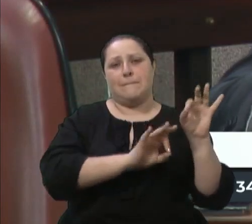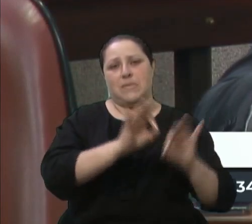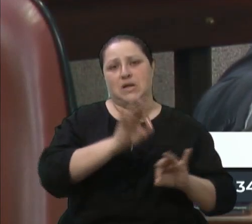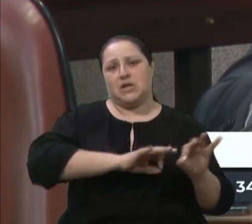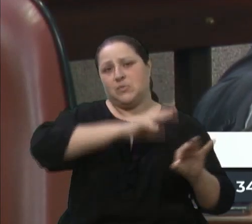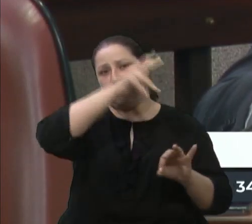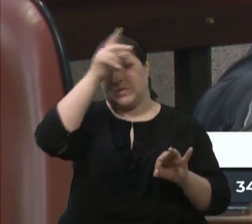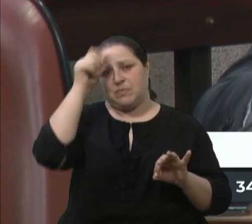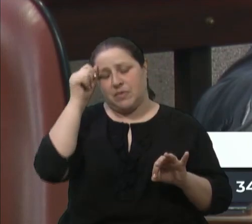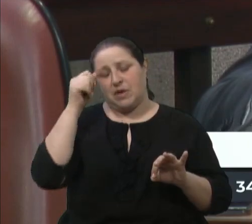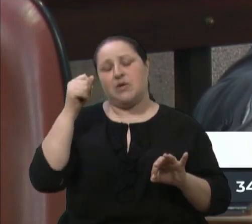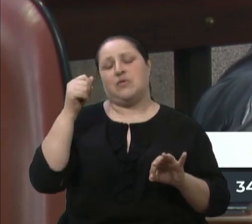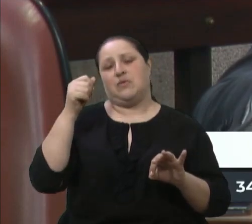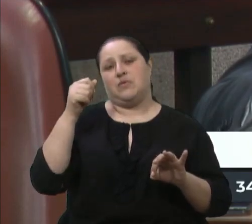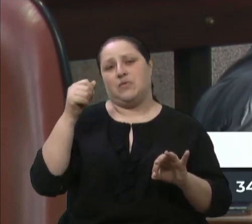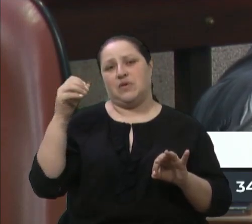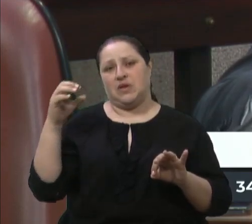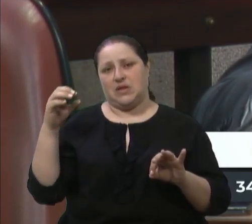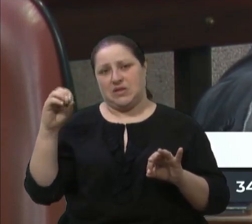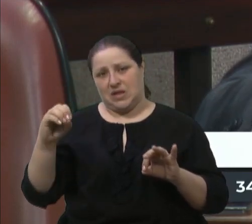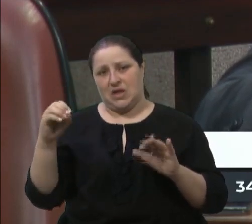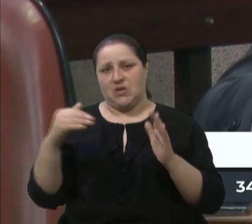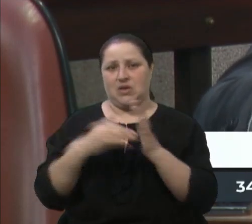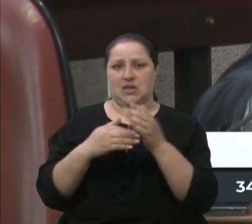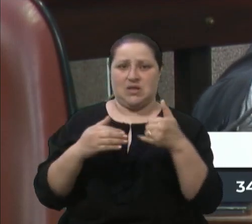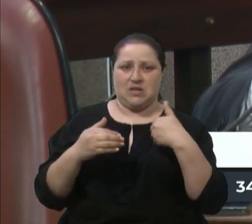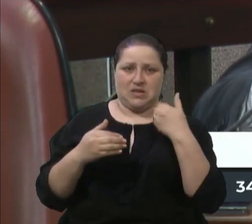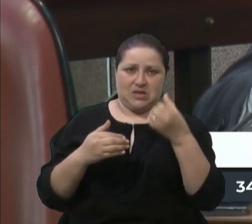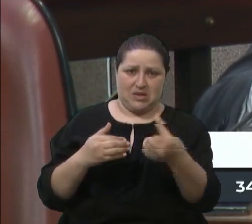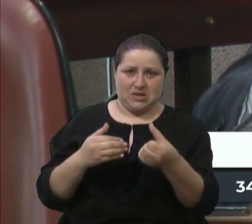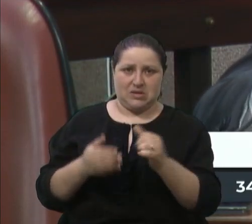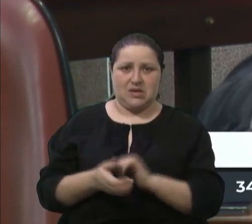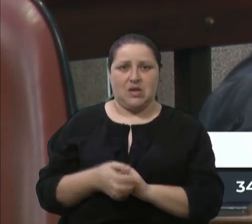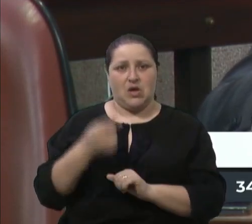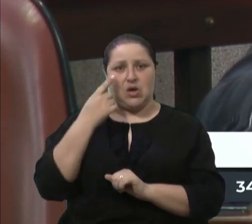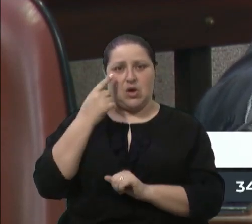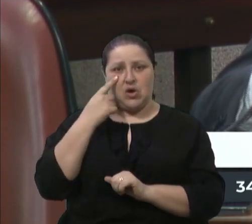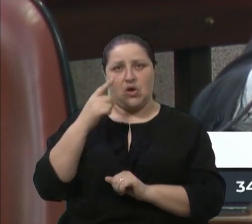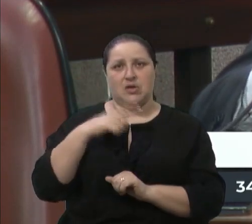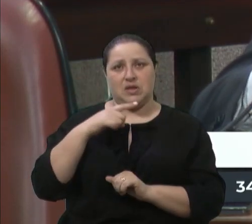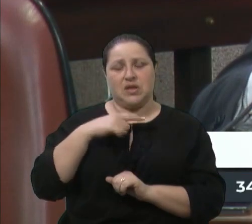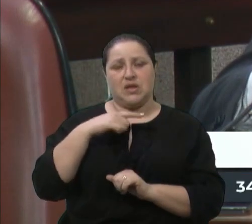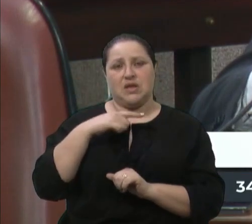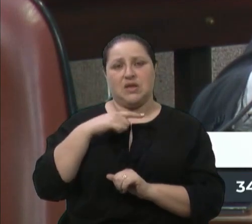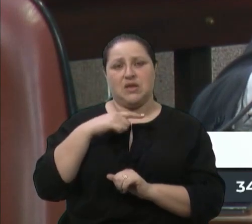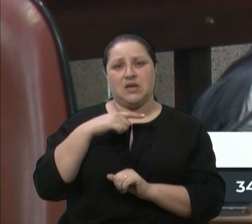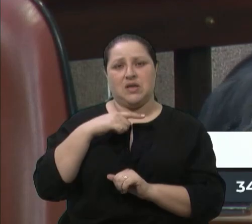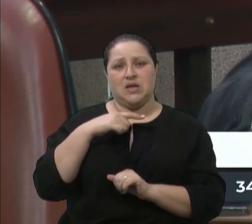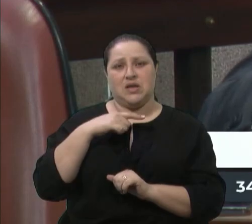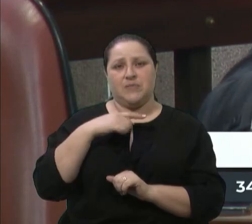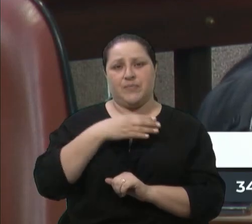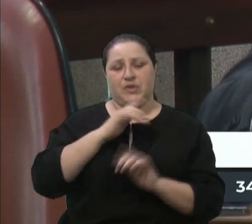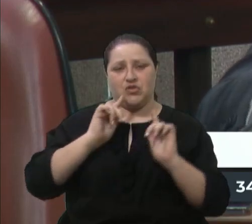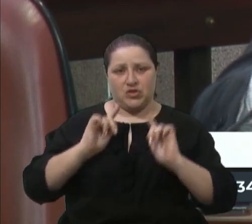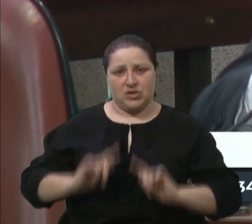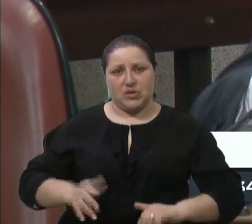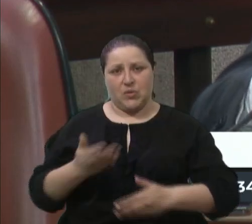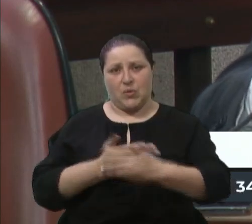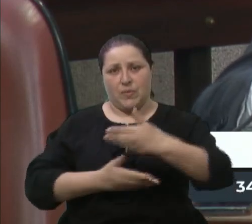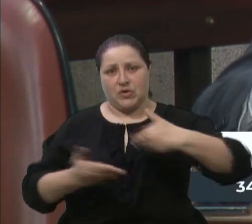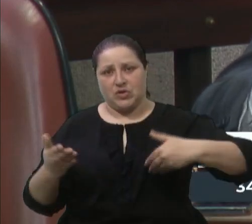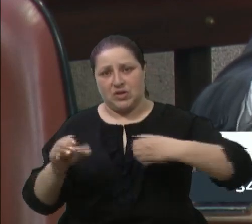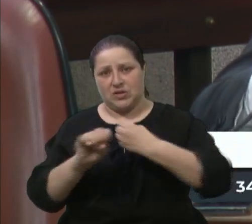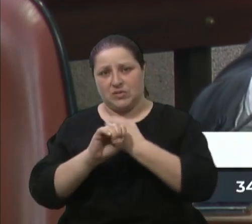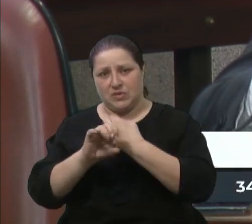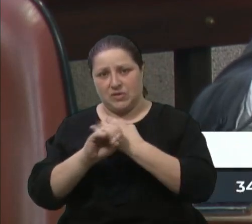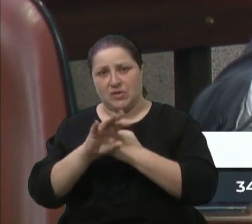também que na gestão compartilhada com a SMED são 48 escolas. E dizer que essa gestão